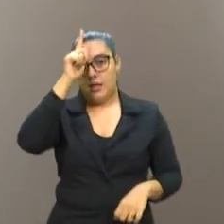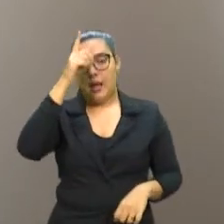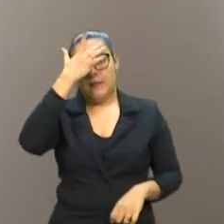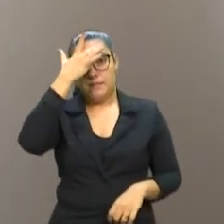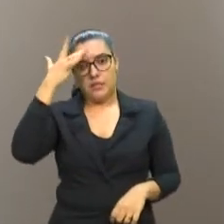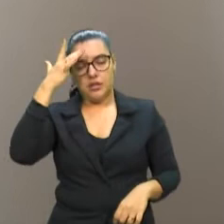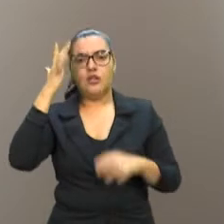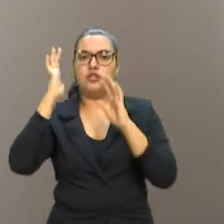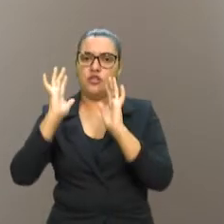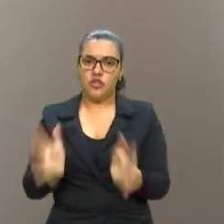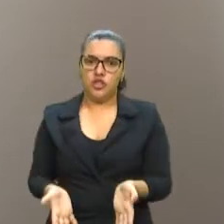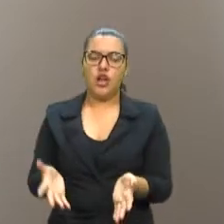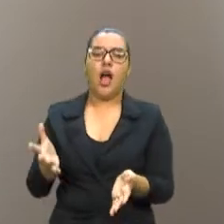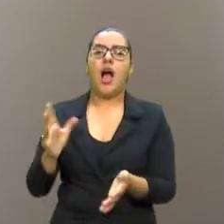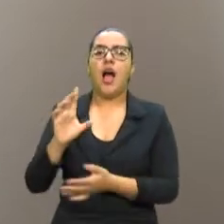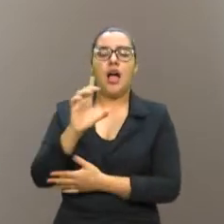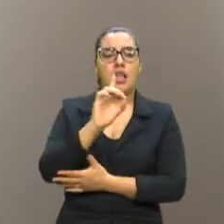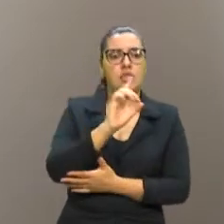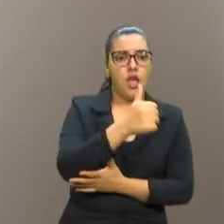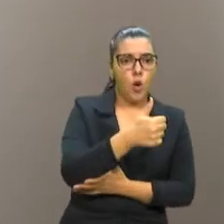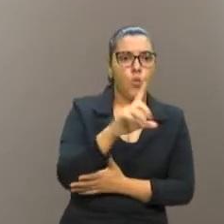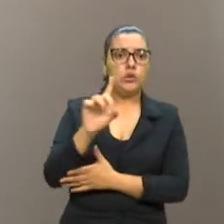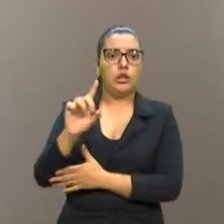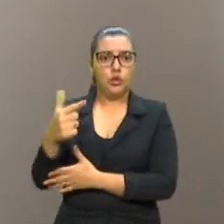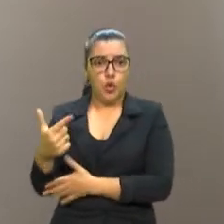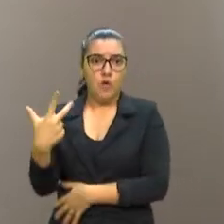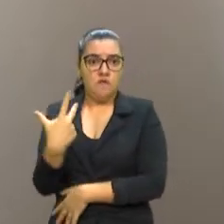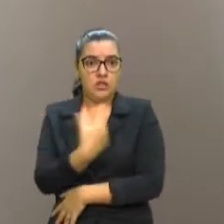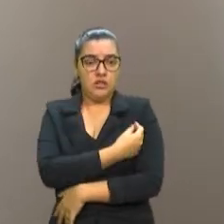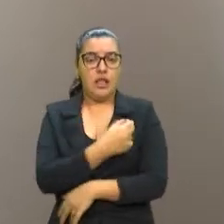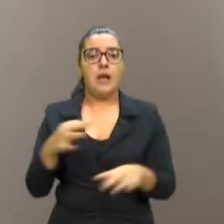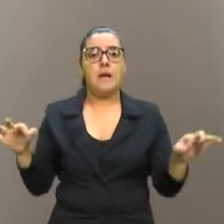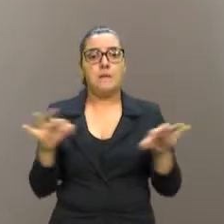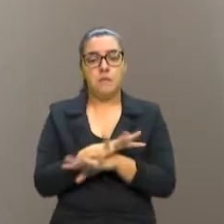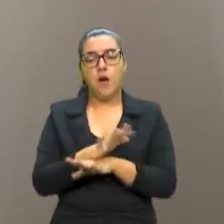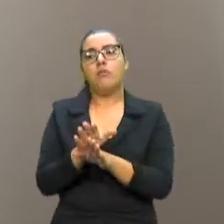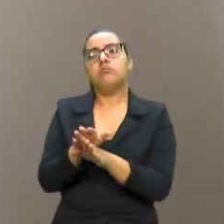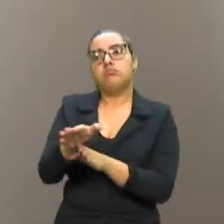já tomaram as duas doses de vacinas são